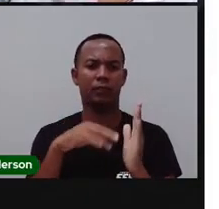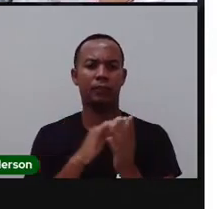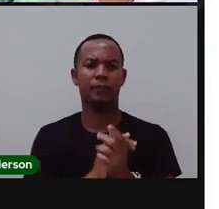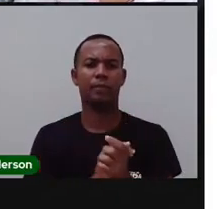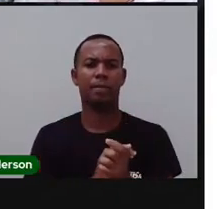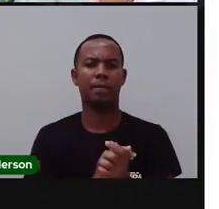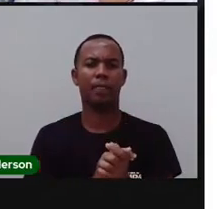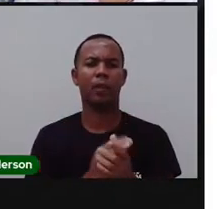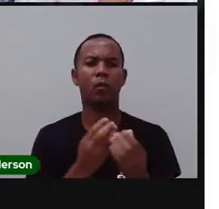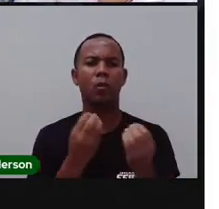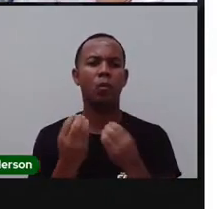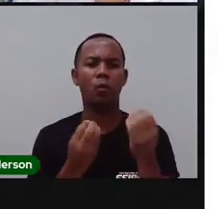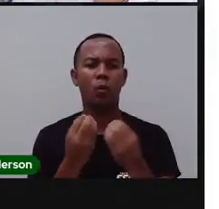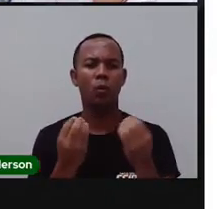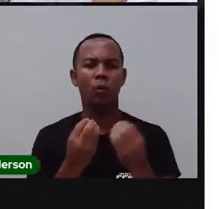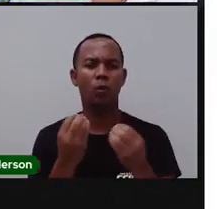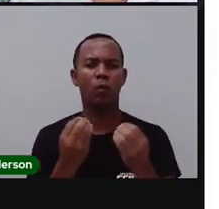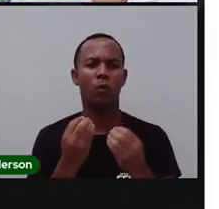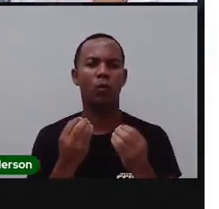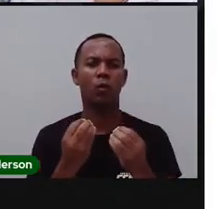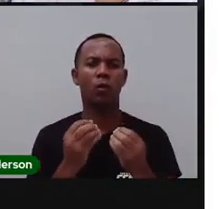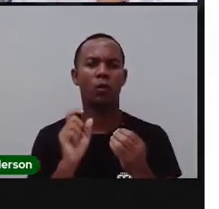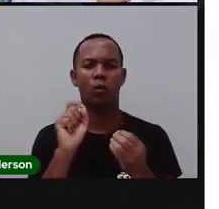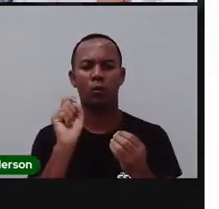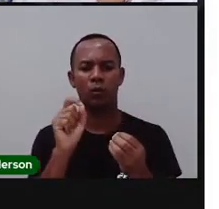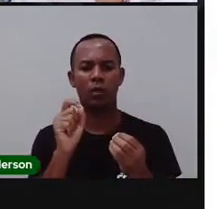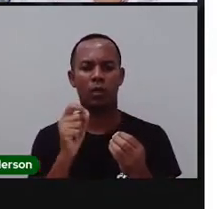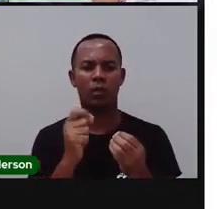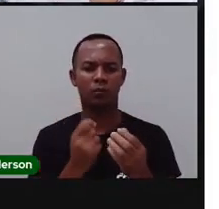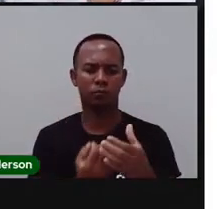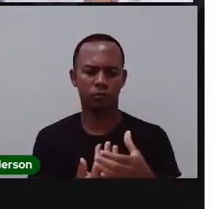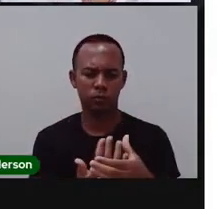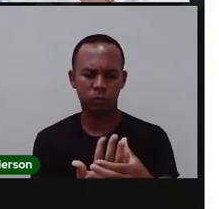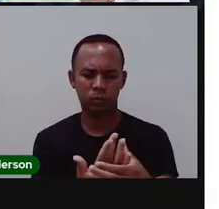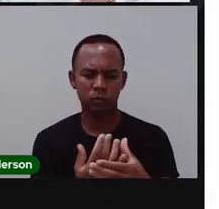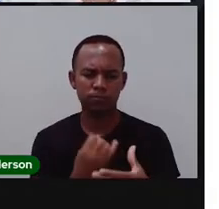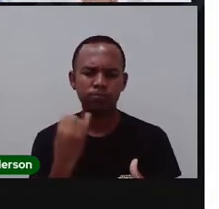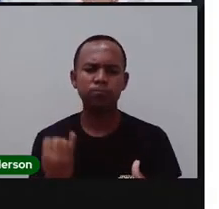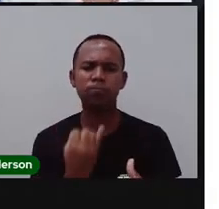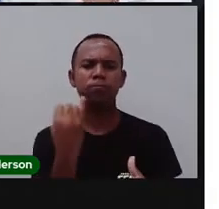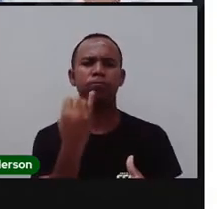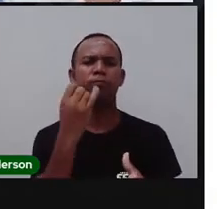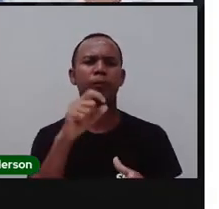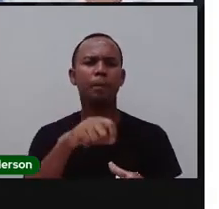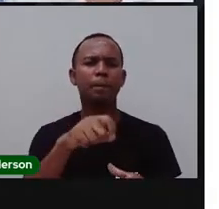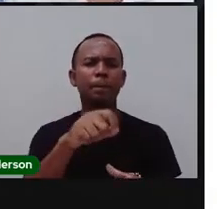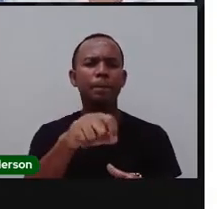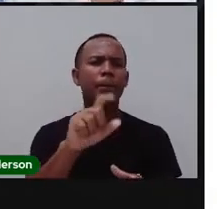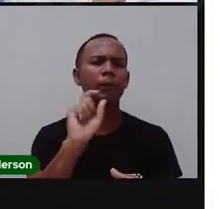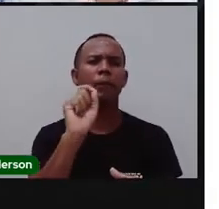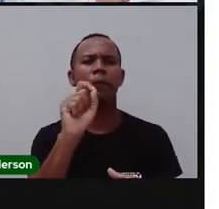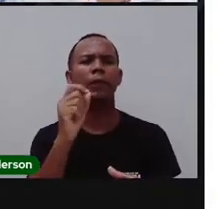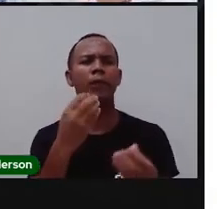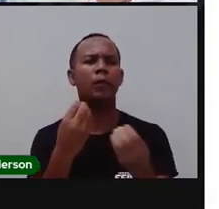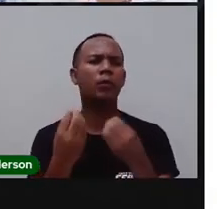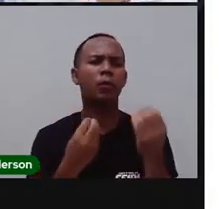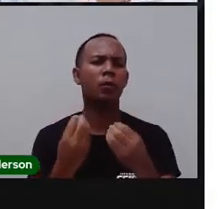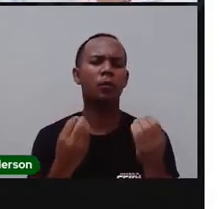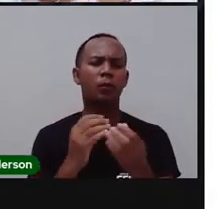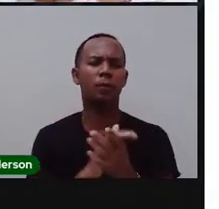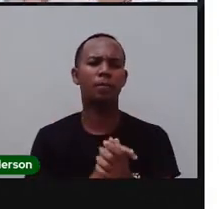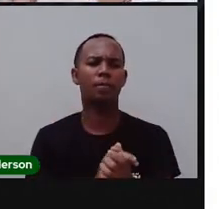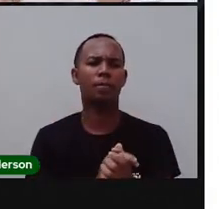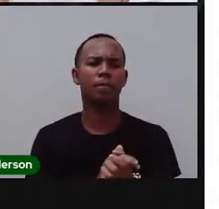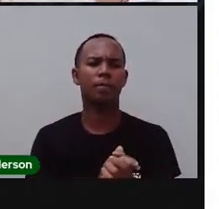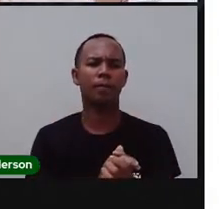essa agricultura familiar que a Pró acabou de falar? Qual a importância dessa agricultura familiar? Bom, essa agricultura, olha o